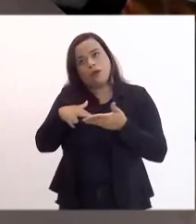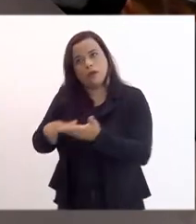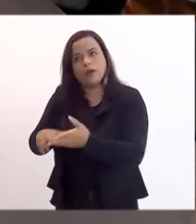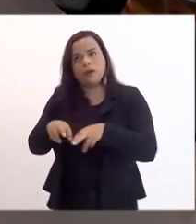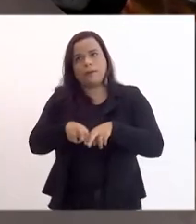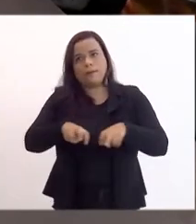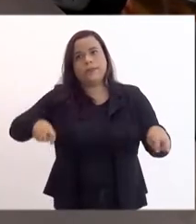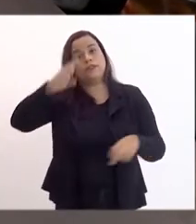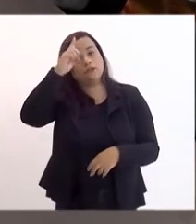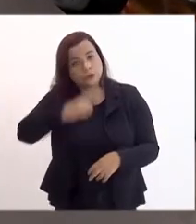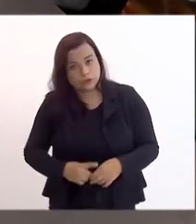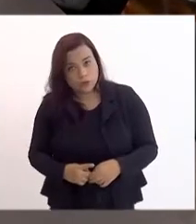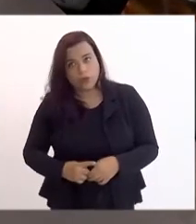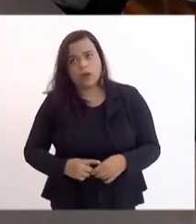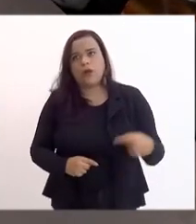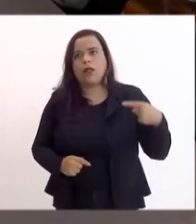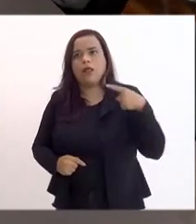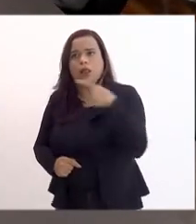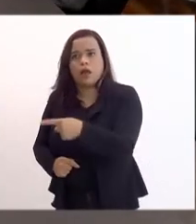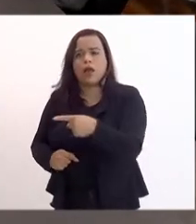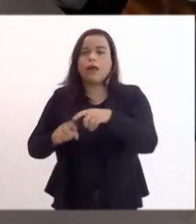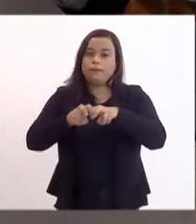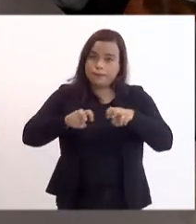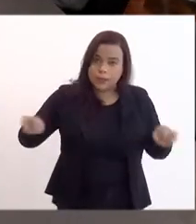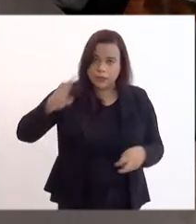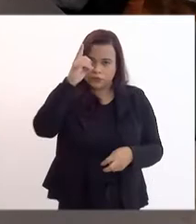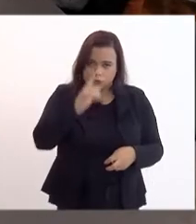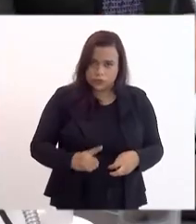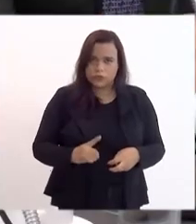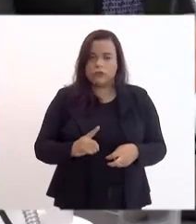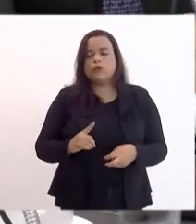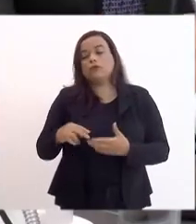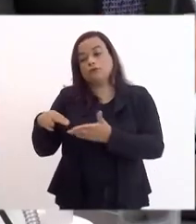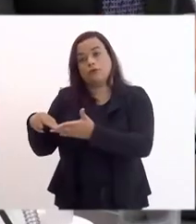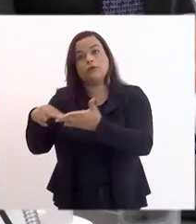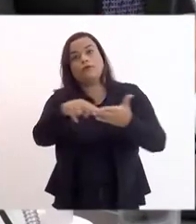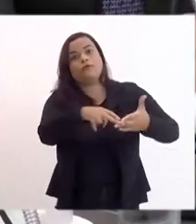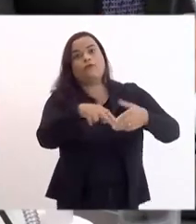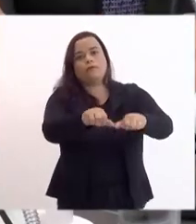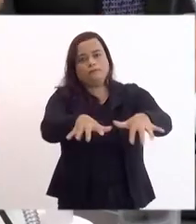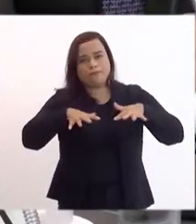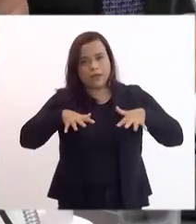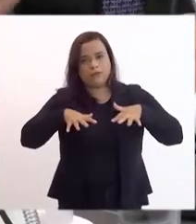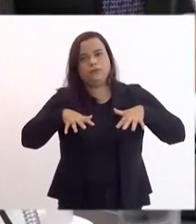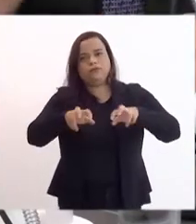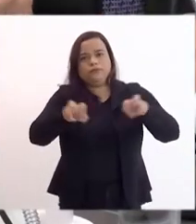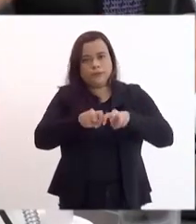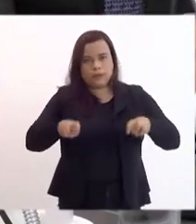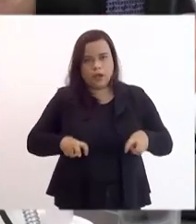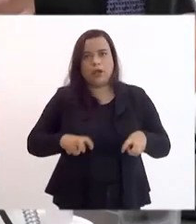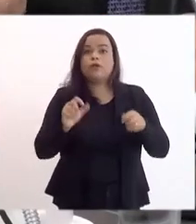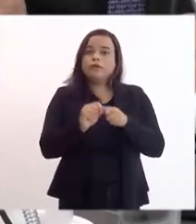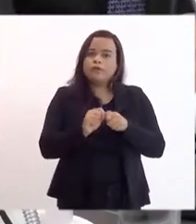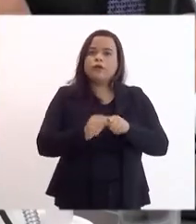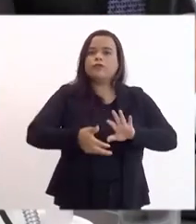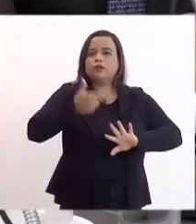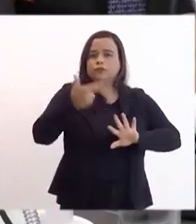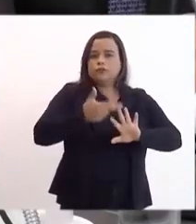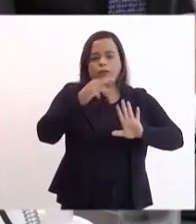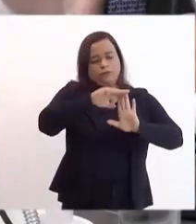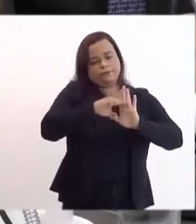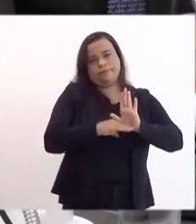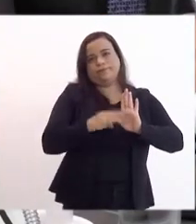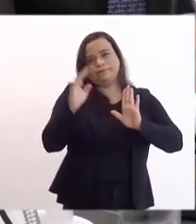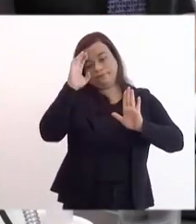diretora, para que a mesa diretora envie para o plenário e assim possa fazer como é o regimento manda. Cada um